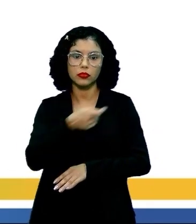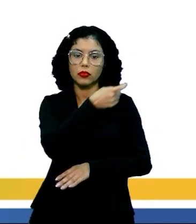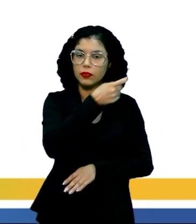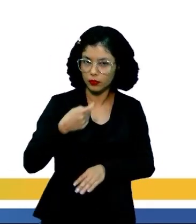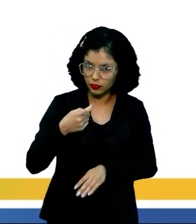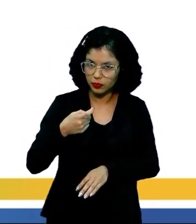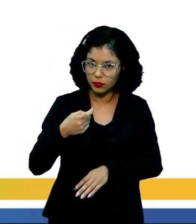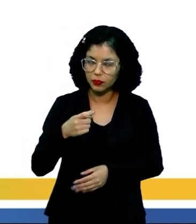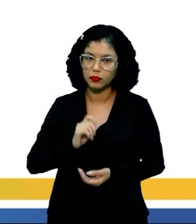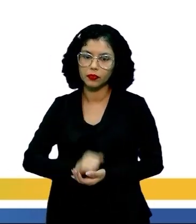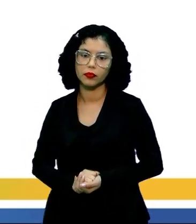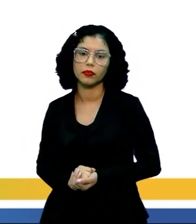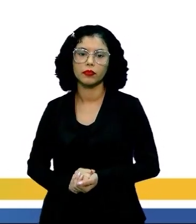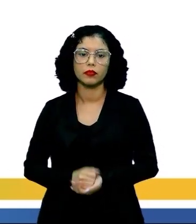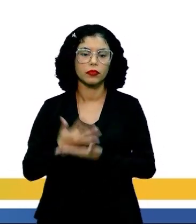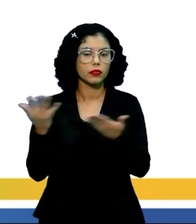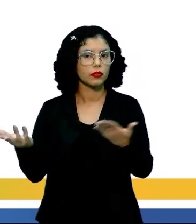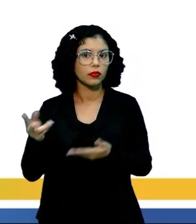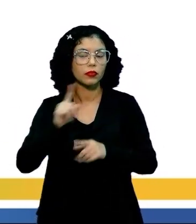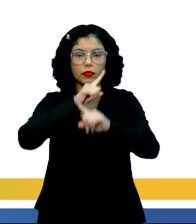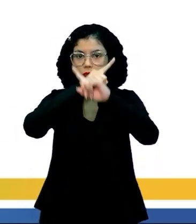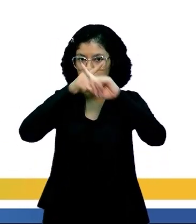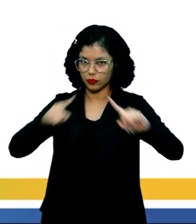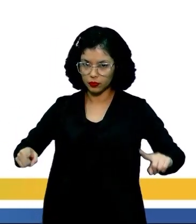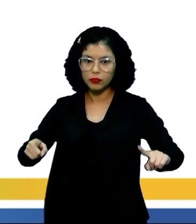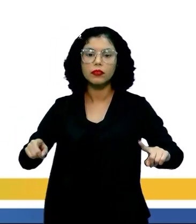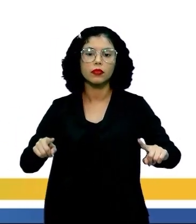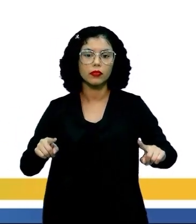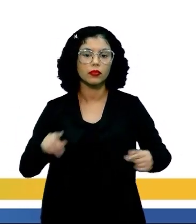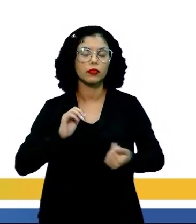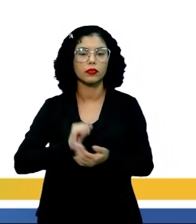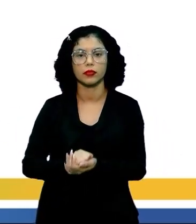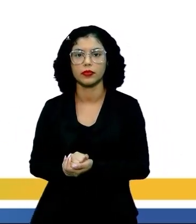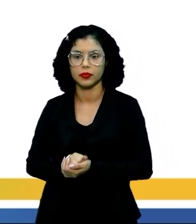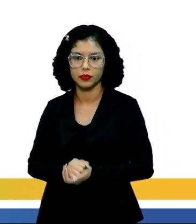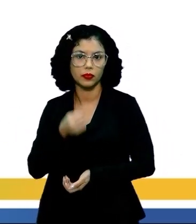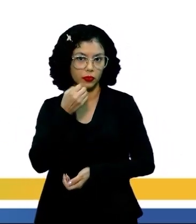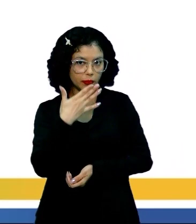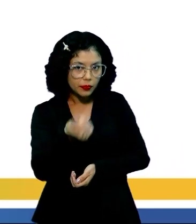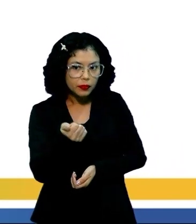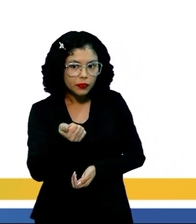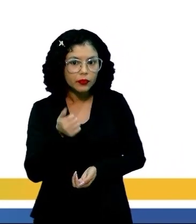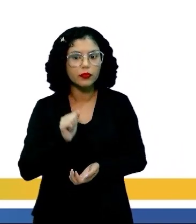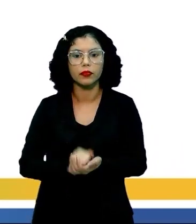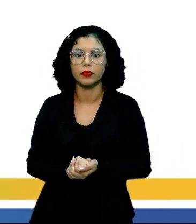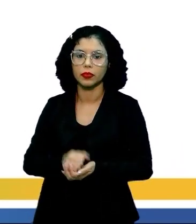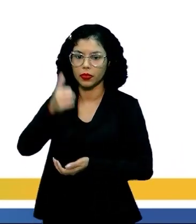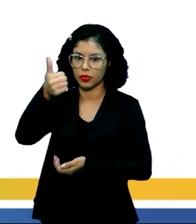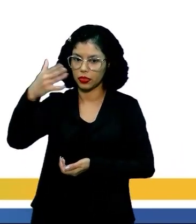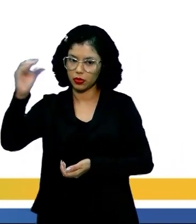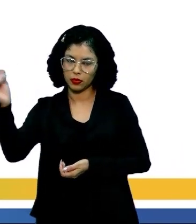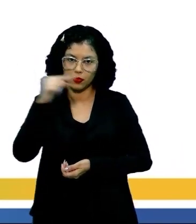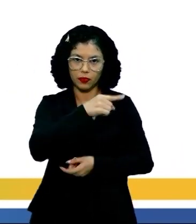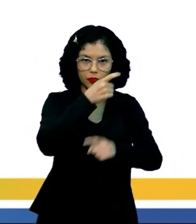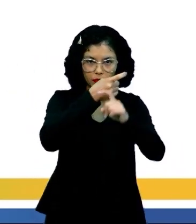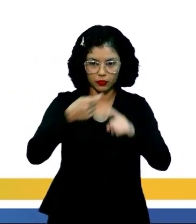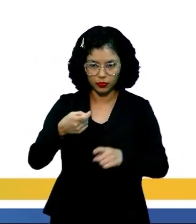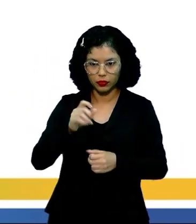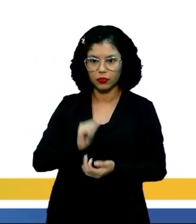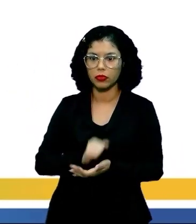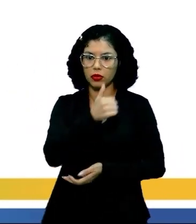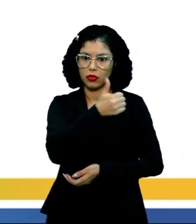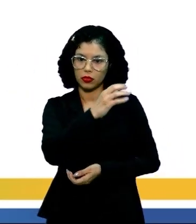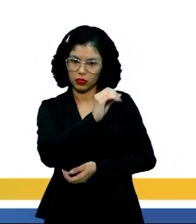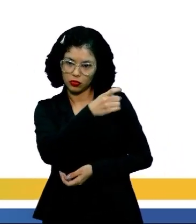a quanto? A x. Vamos multiplicar cruzado, beleza? Vai ficar 100 vezes x, que é igual